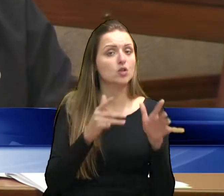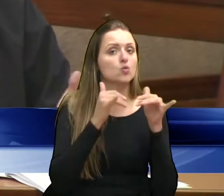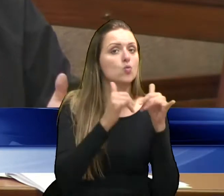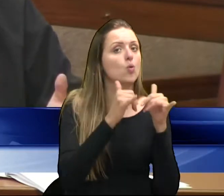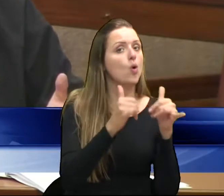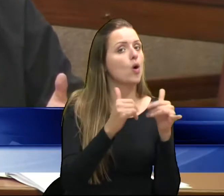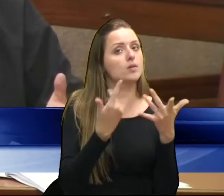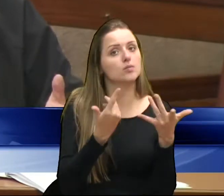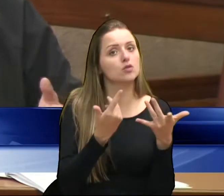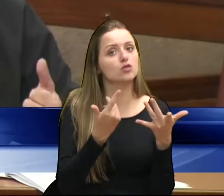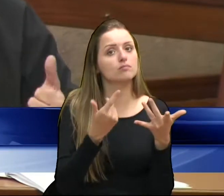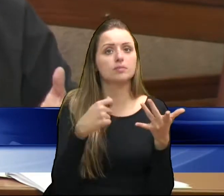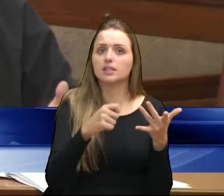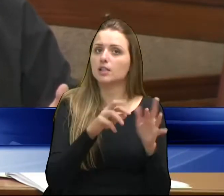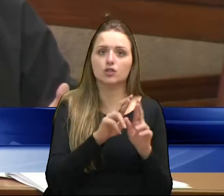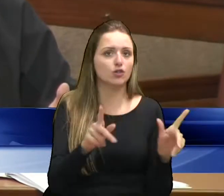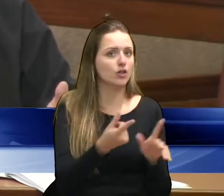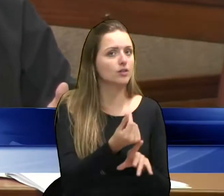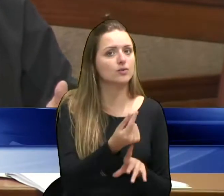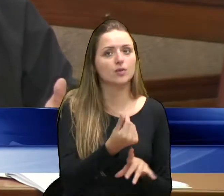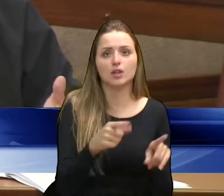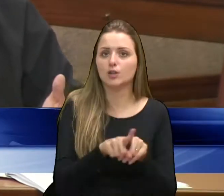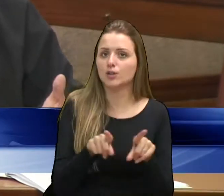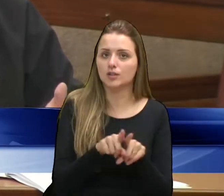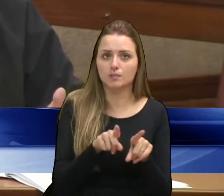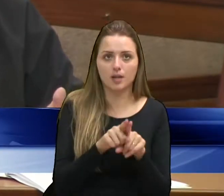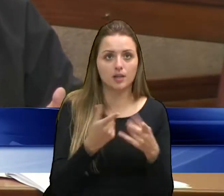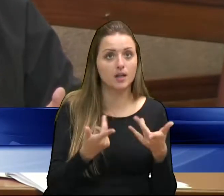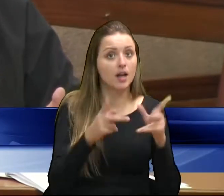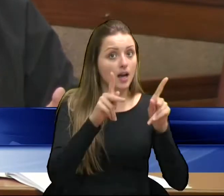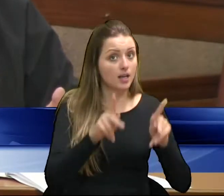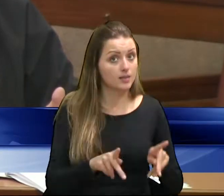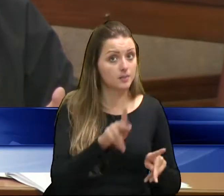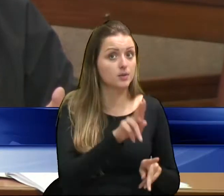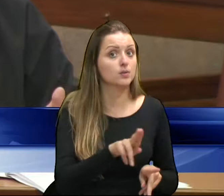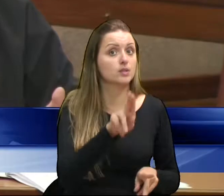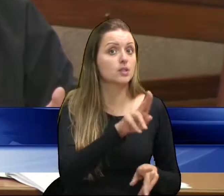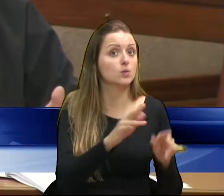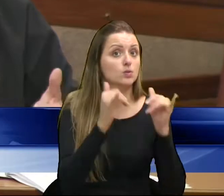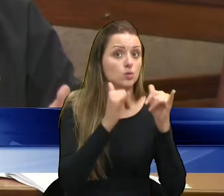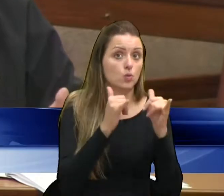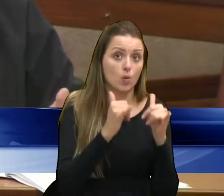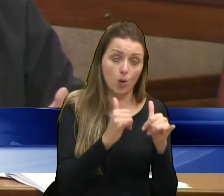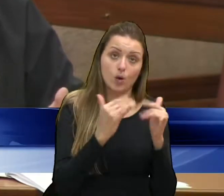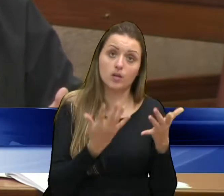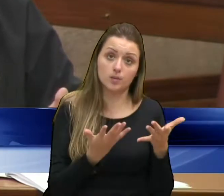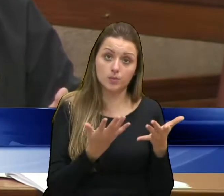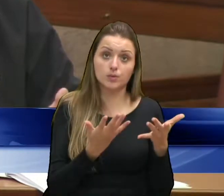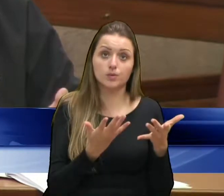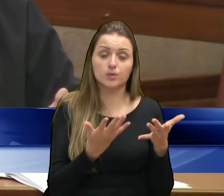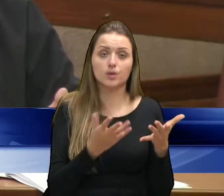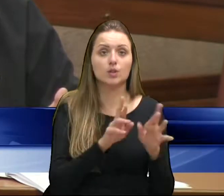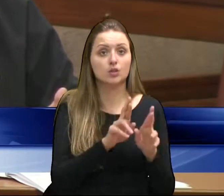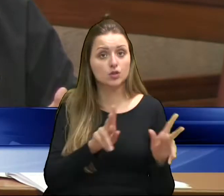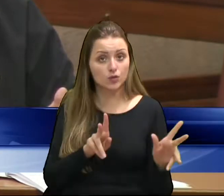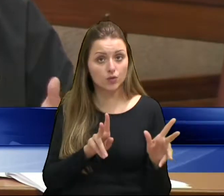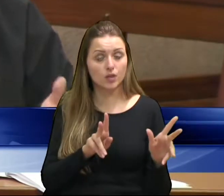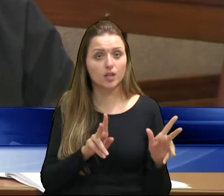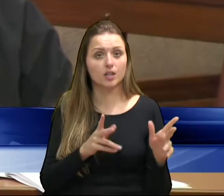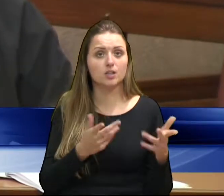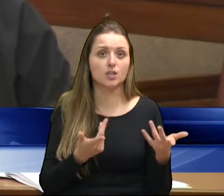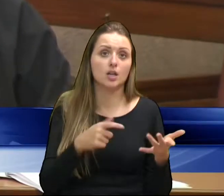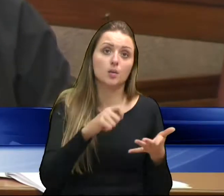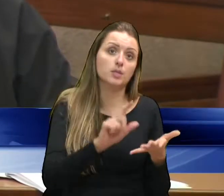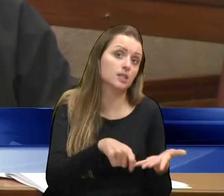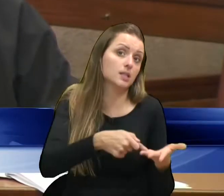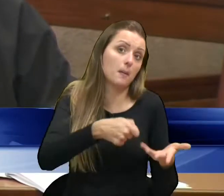que ser diferenciado. Vai ser diferenciado nas pessoas que vão utilizar, né? As pessoas vão utilizar, diferenciado no sentido de que tem que pagar a